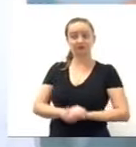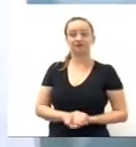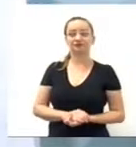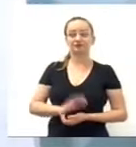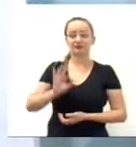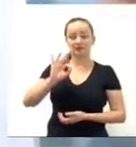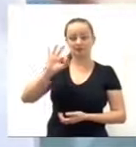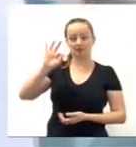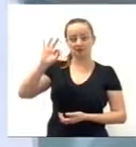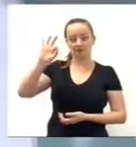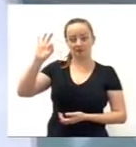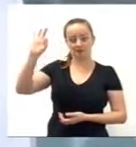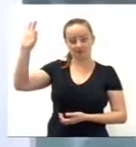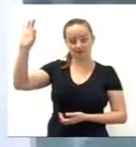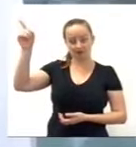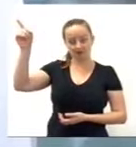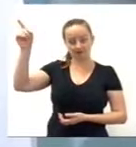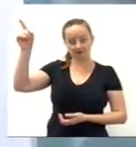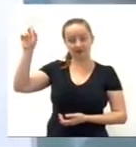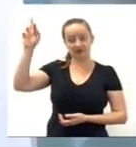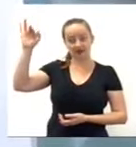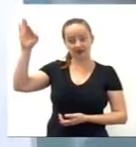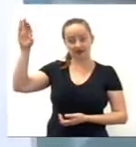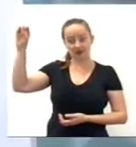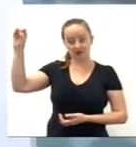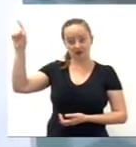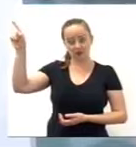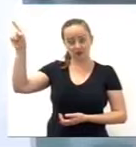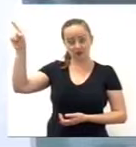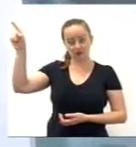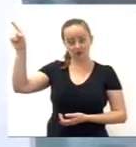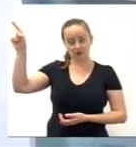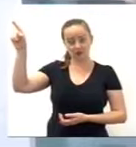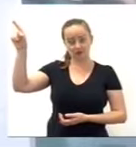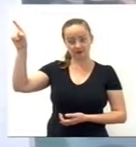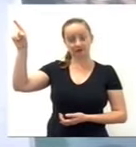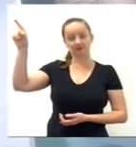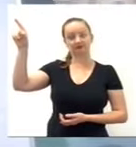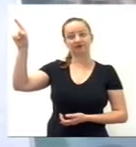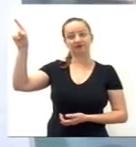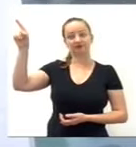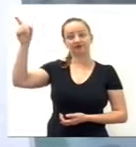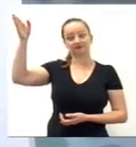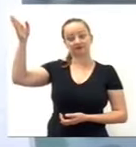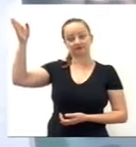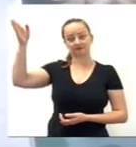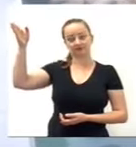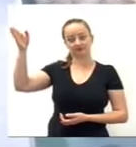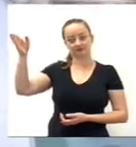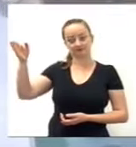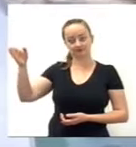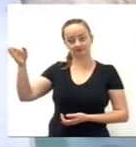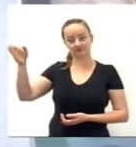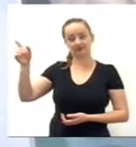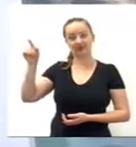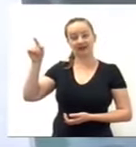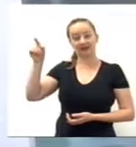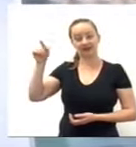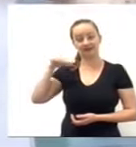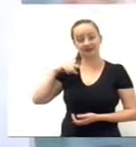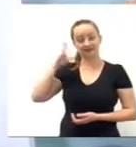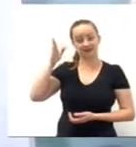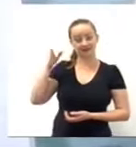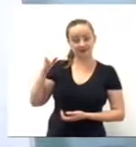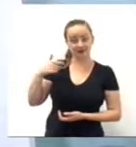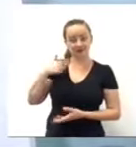é um raio, certo? Daqui até aqui é raio, ok? Pegar, eu vou ter esse triângulo. Não